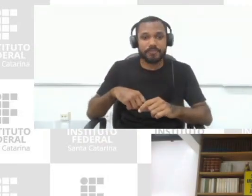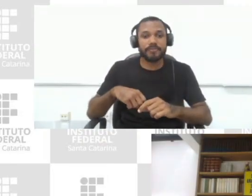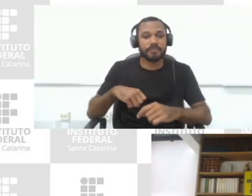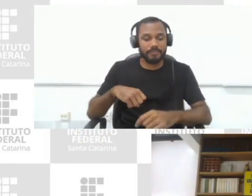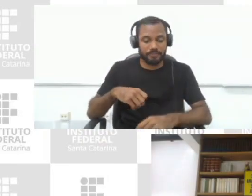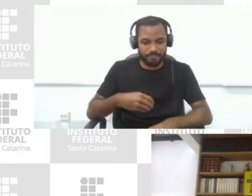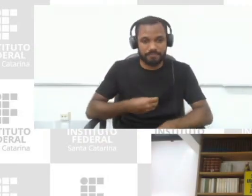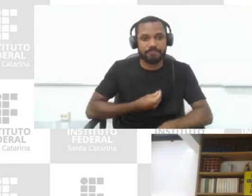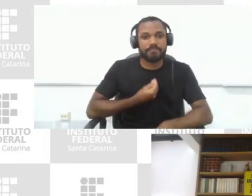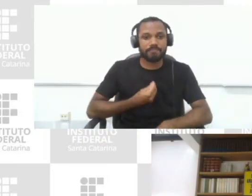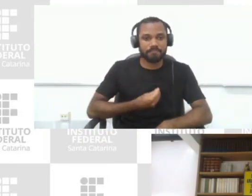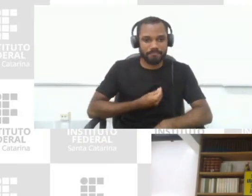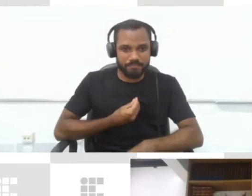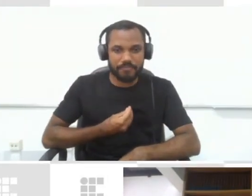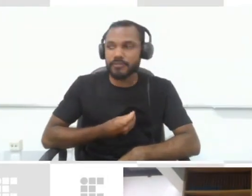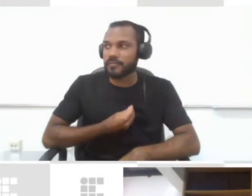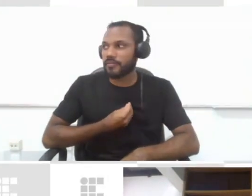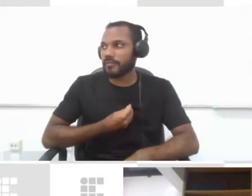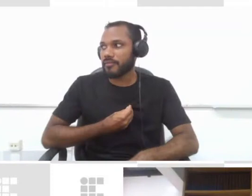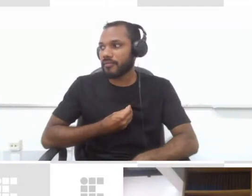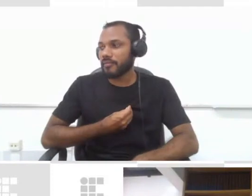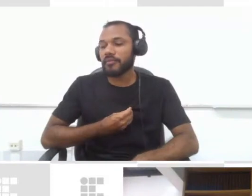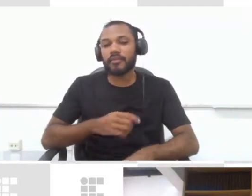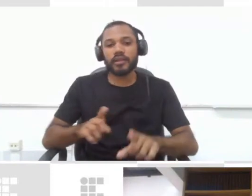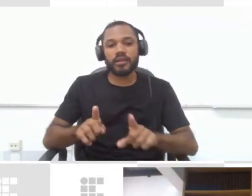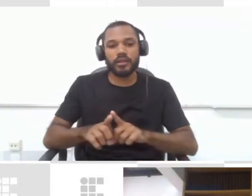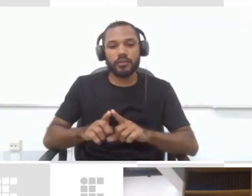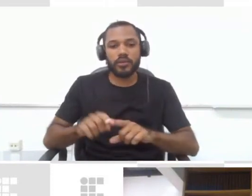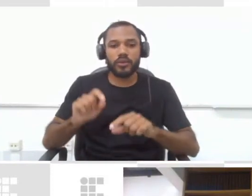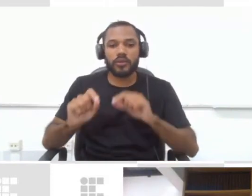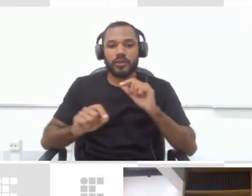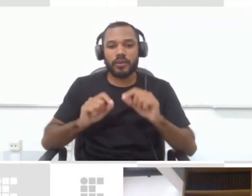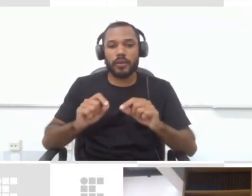No sentido seguinte, que as populações